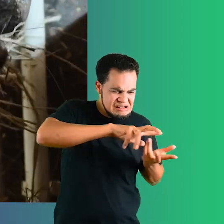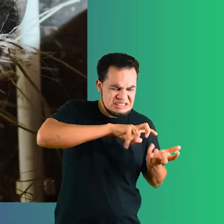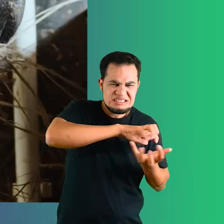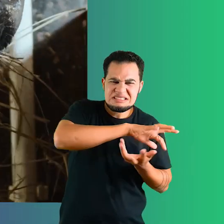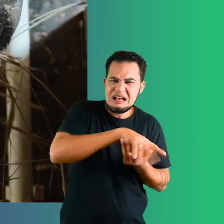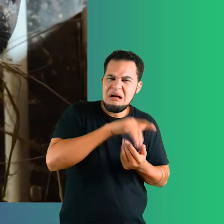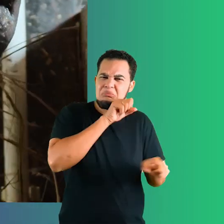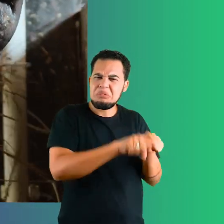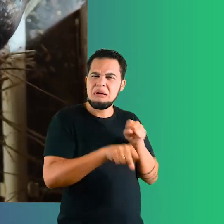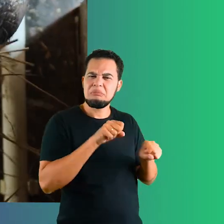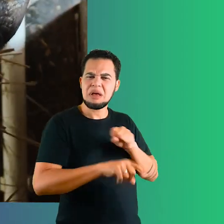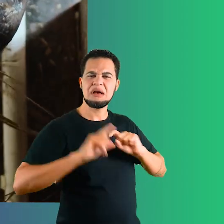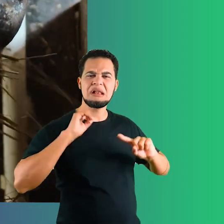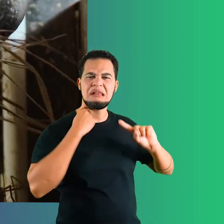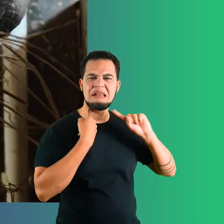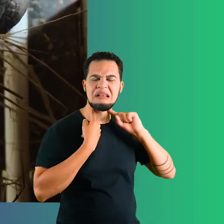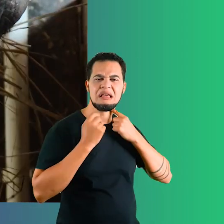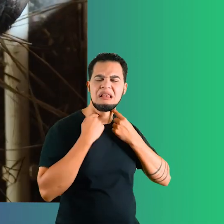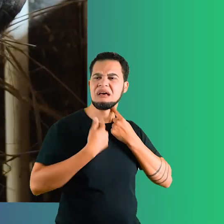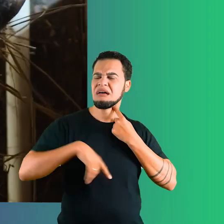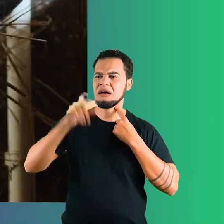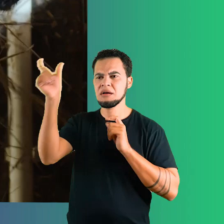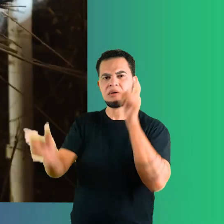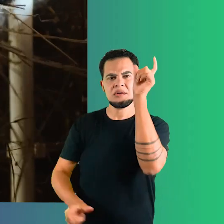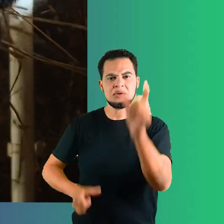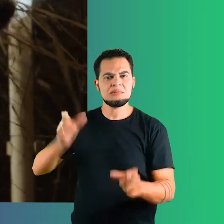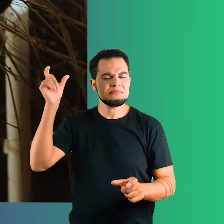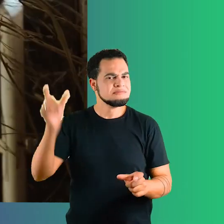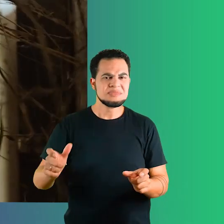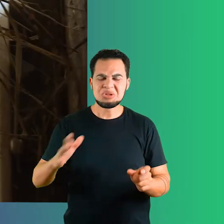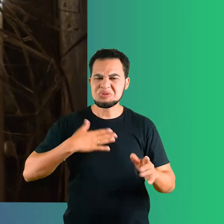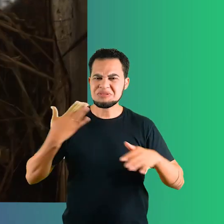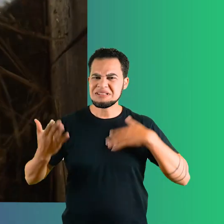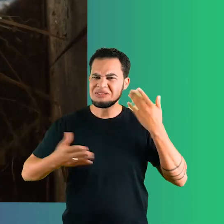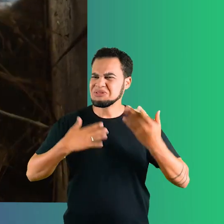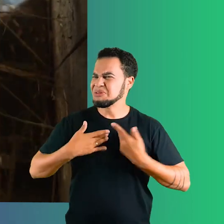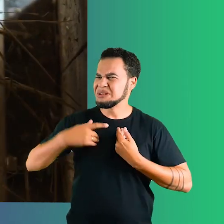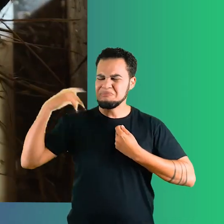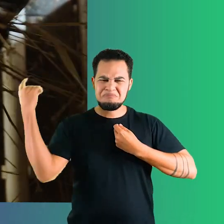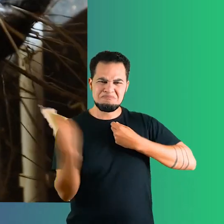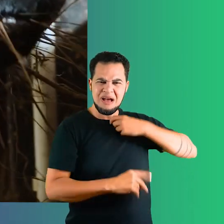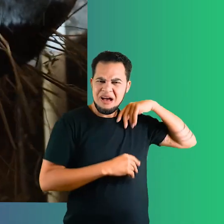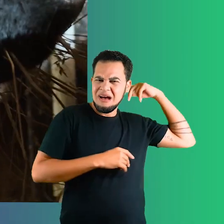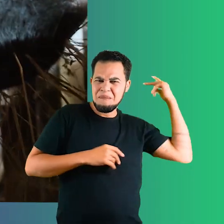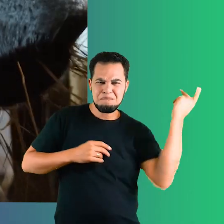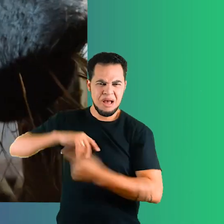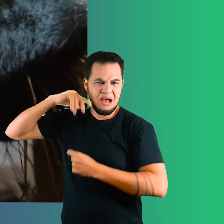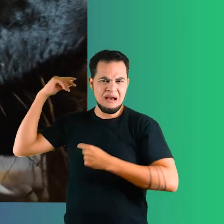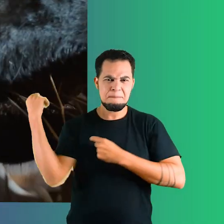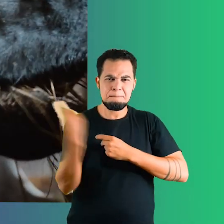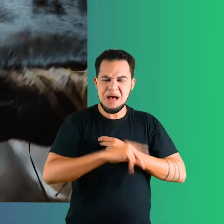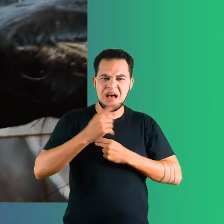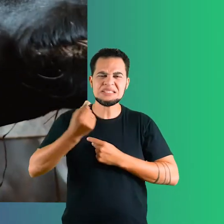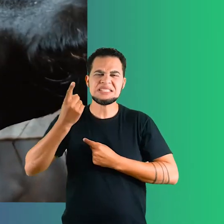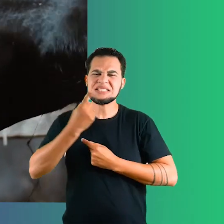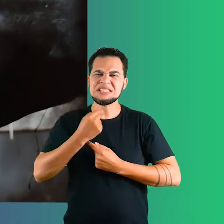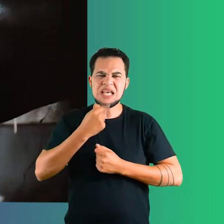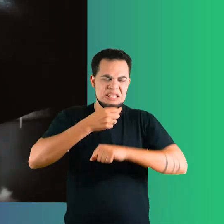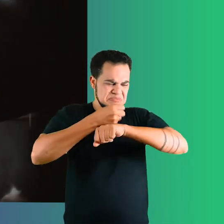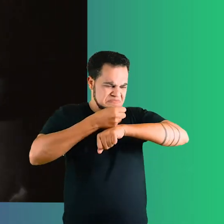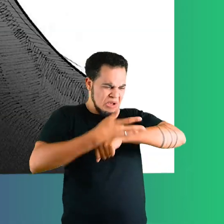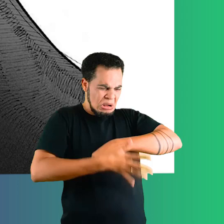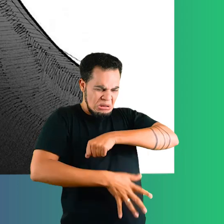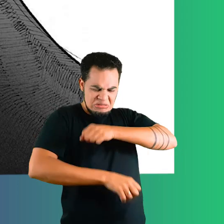palha apodrecida, os humanos insólitos e assustadores, o espancamento, o sangue que corria da